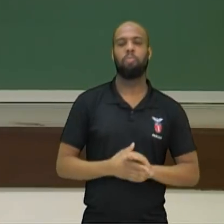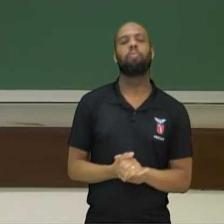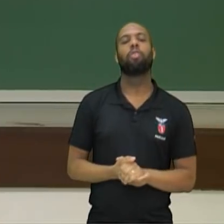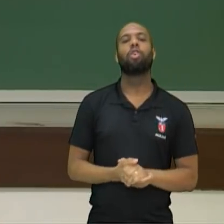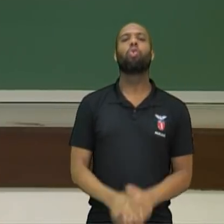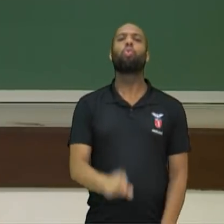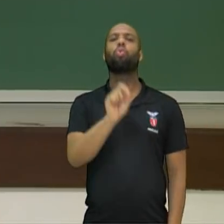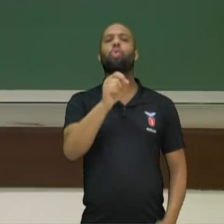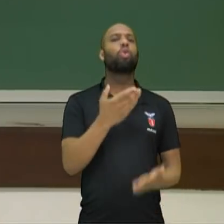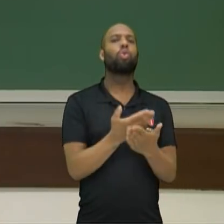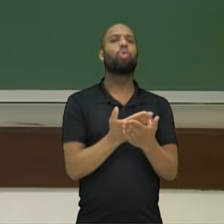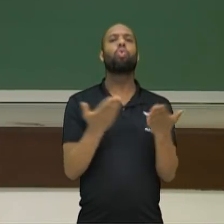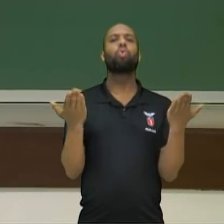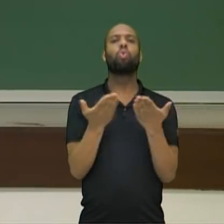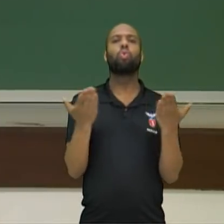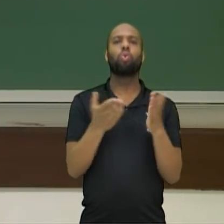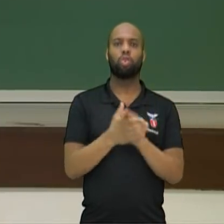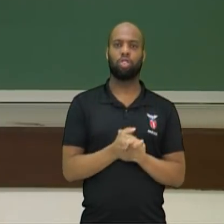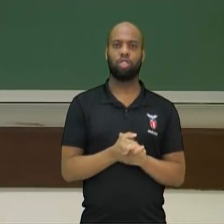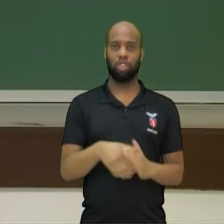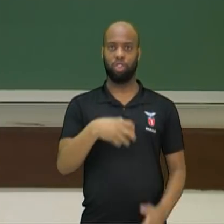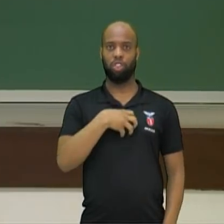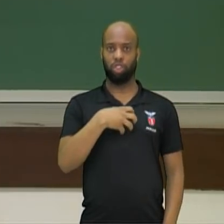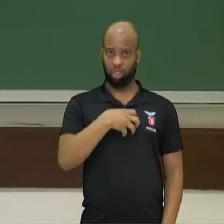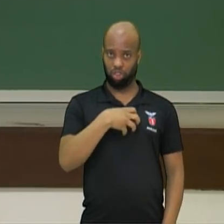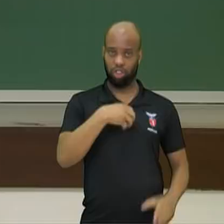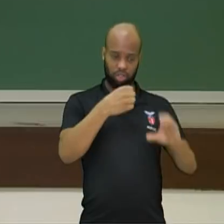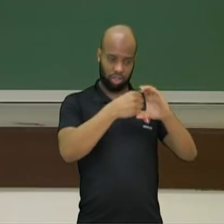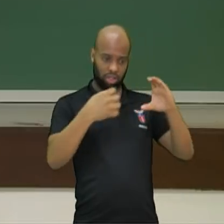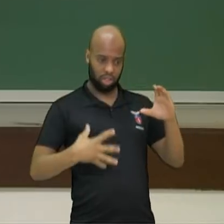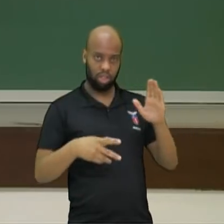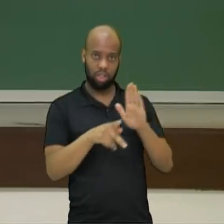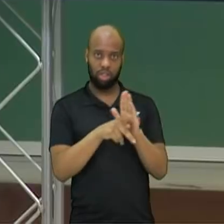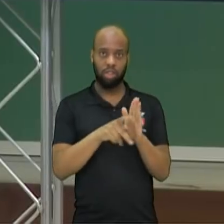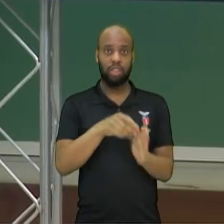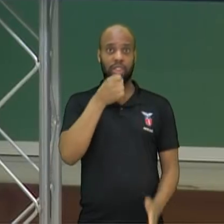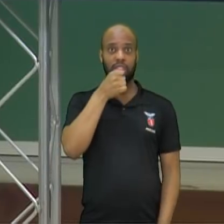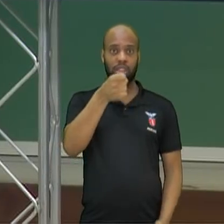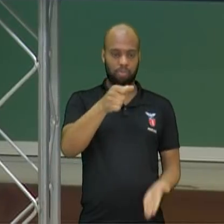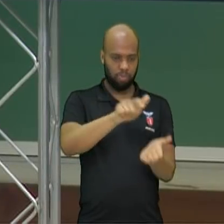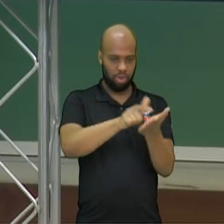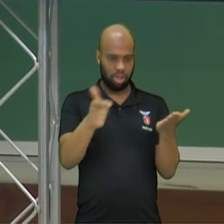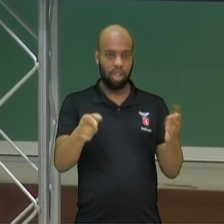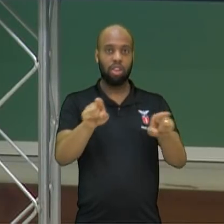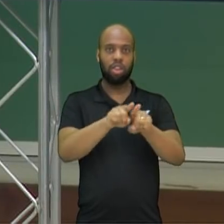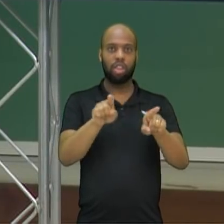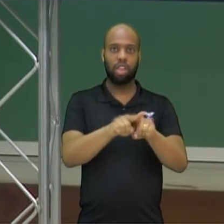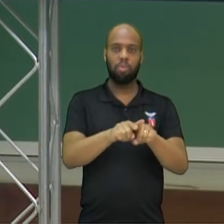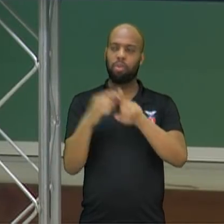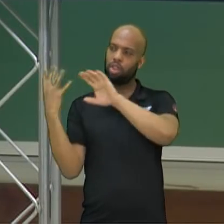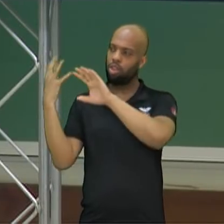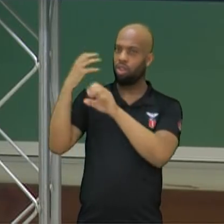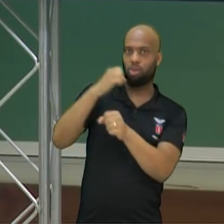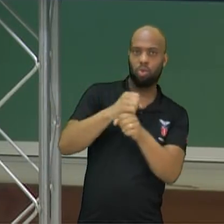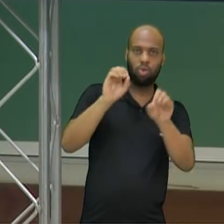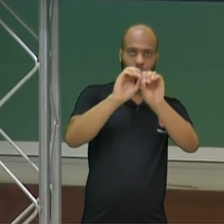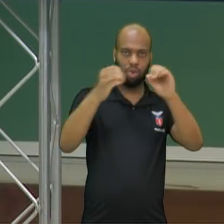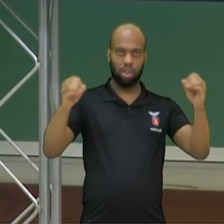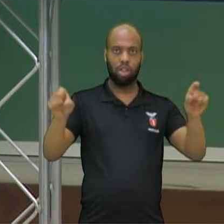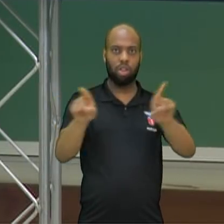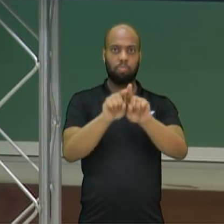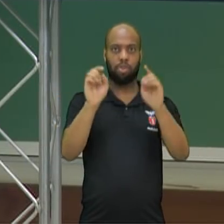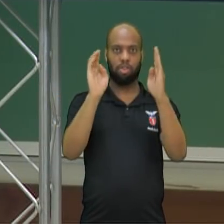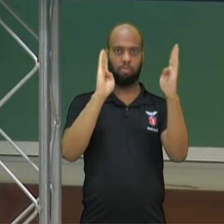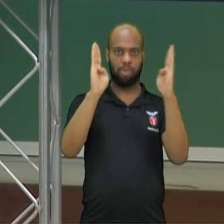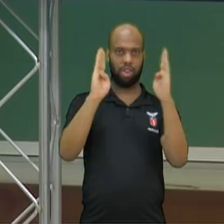O que estudamos hoje? Aspectos e características da reportagem, revisão de oração, período